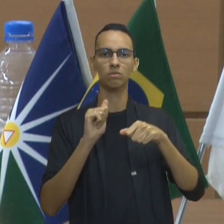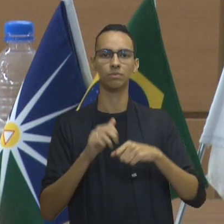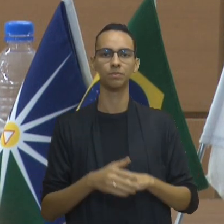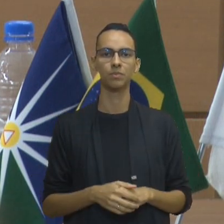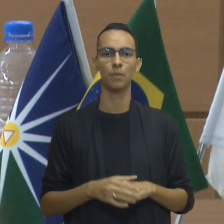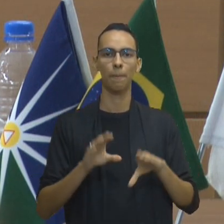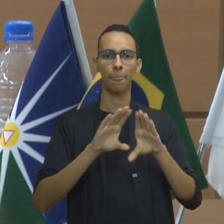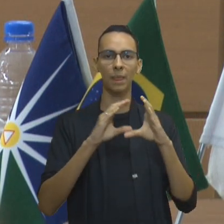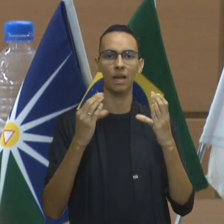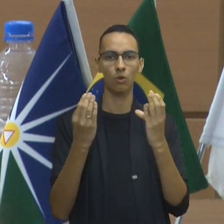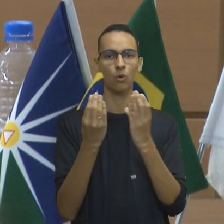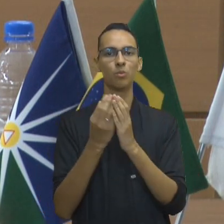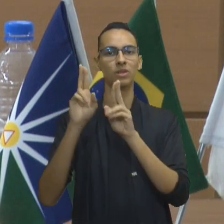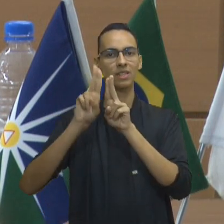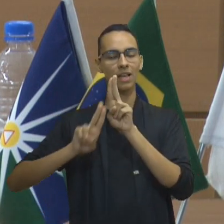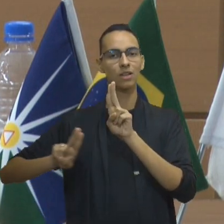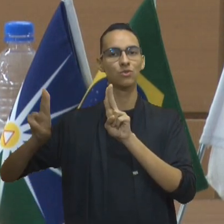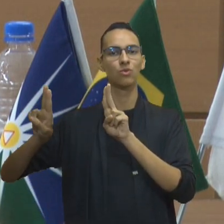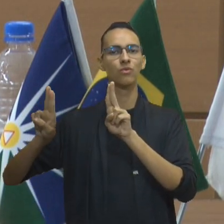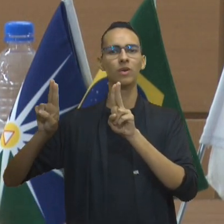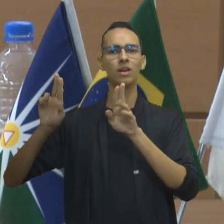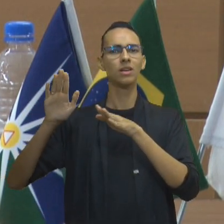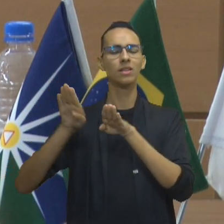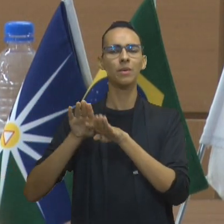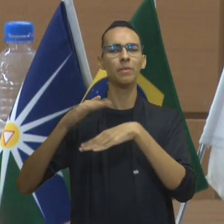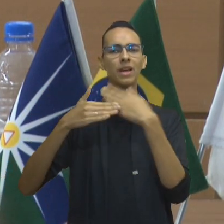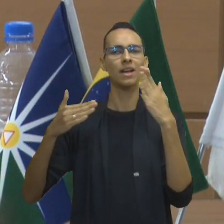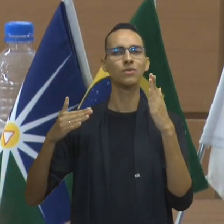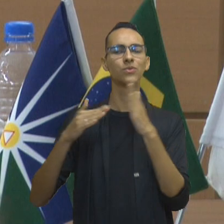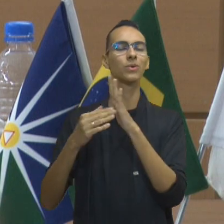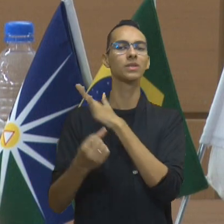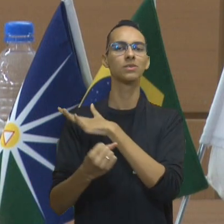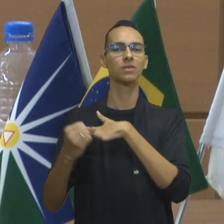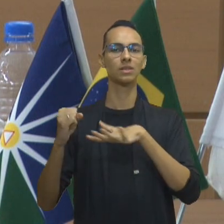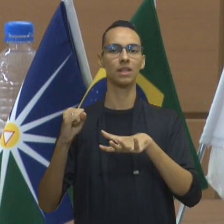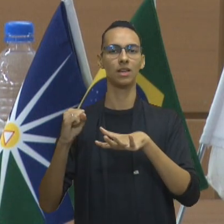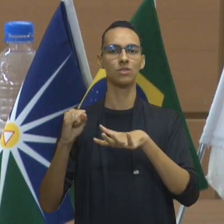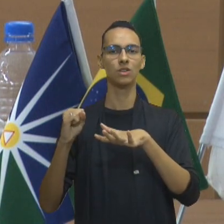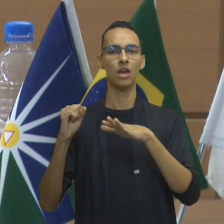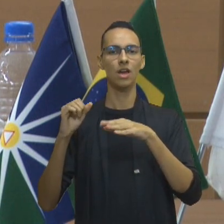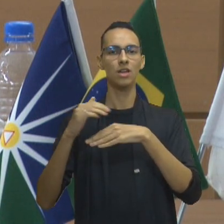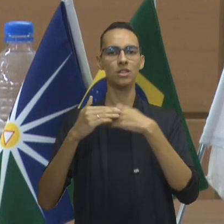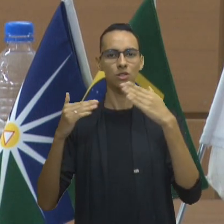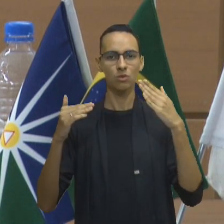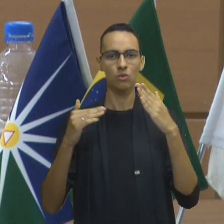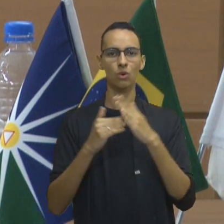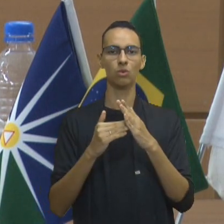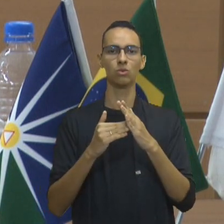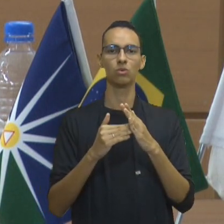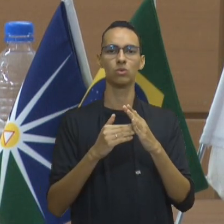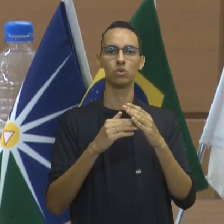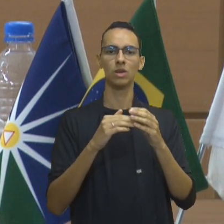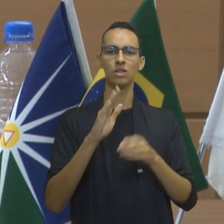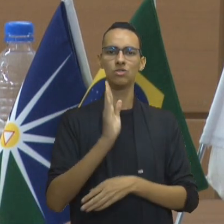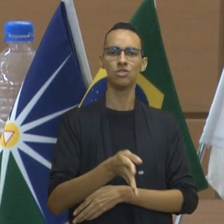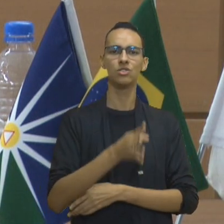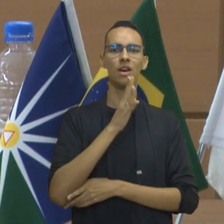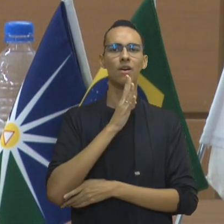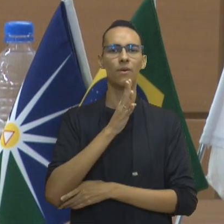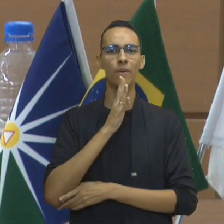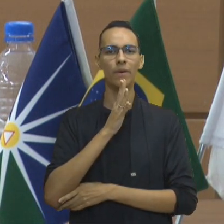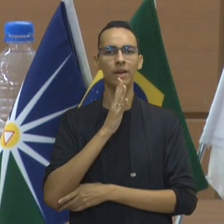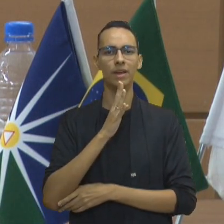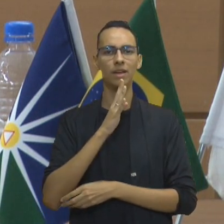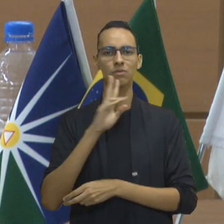à comunidade UFO e a toda a sociedade, que todos e todas que reconheçam o valor